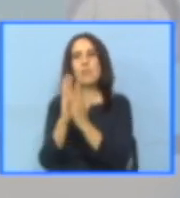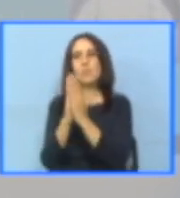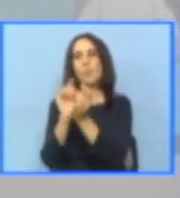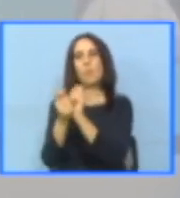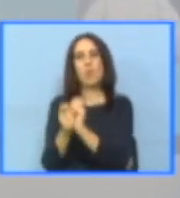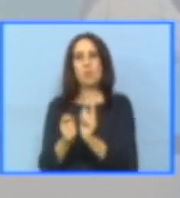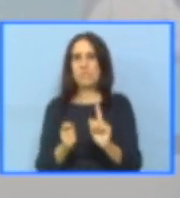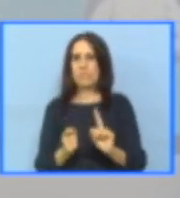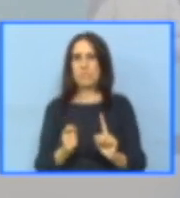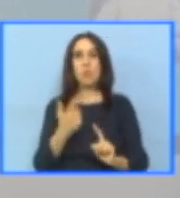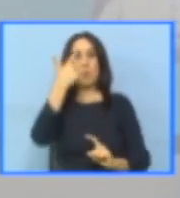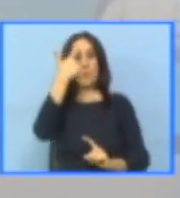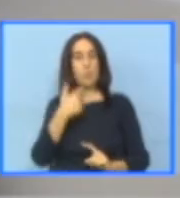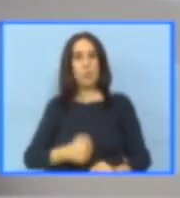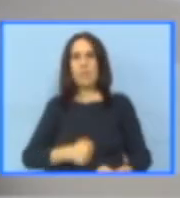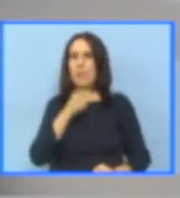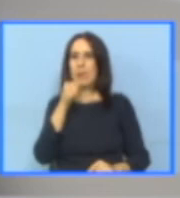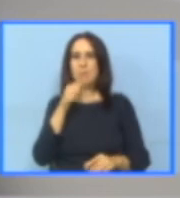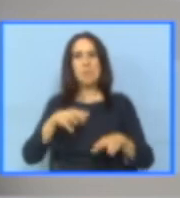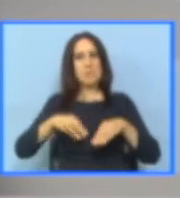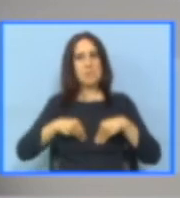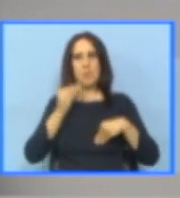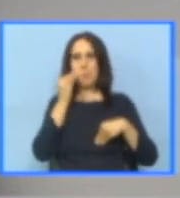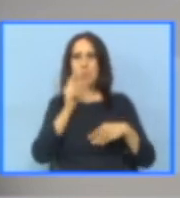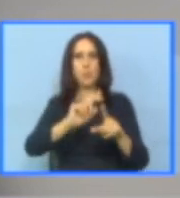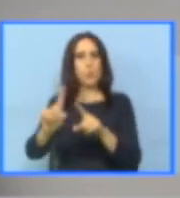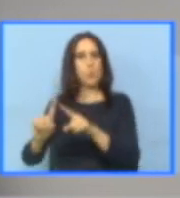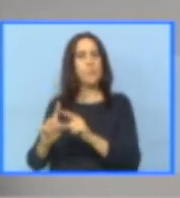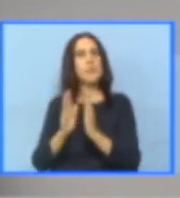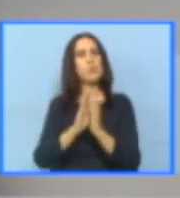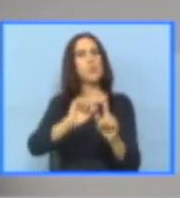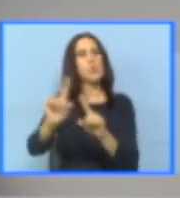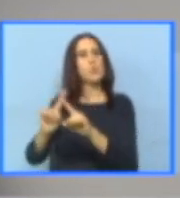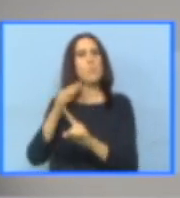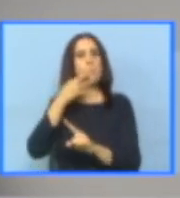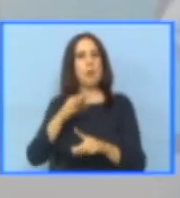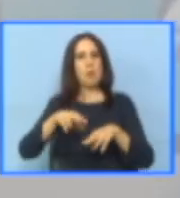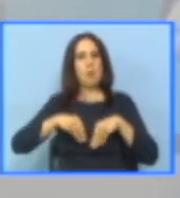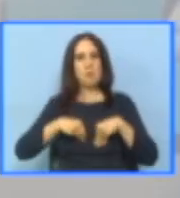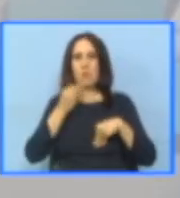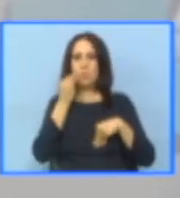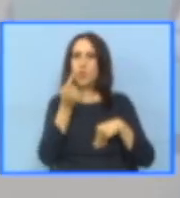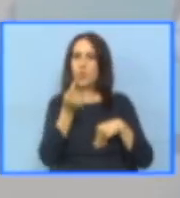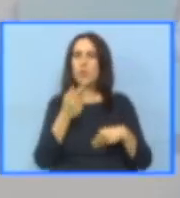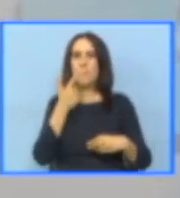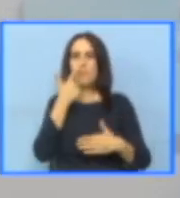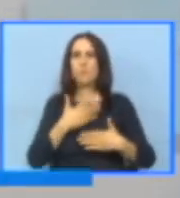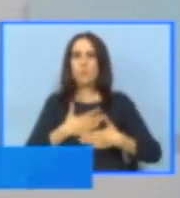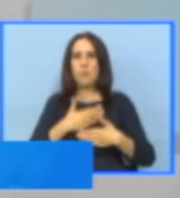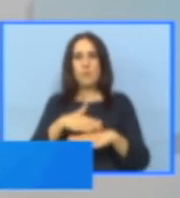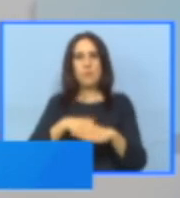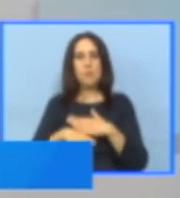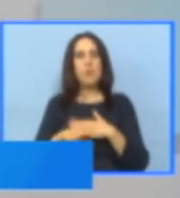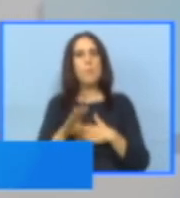religiões. O católico, por norma, aceita a diferença e aceita todas as religiões. E é um bocadinho isso que estes voluntários vão fazer, de